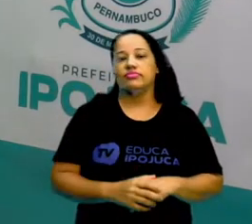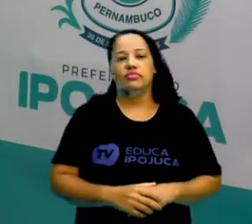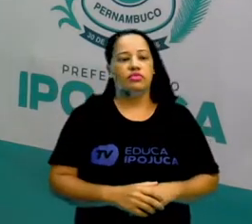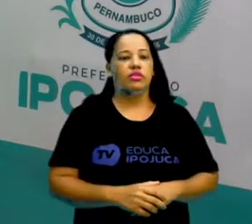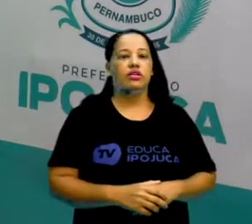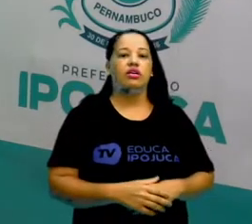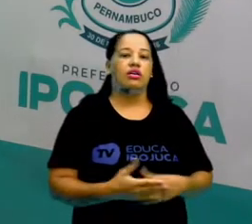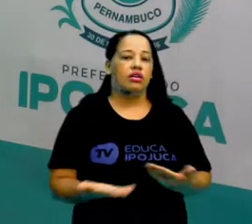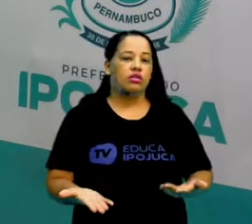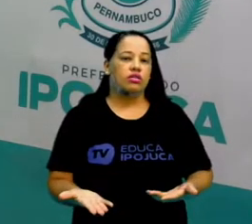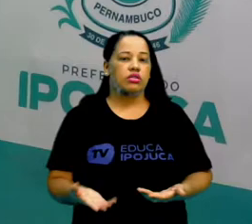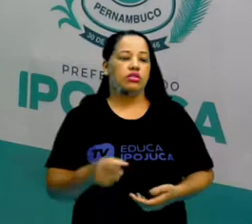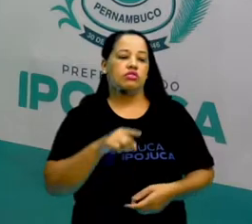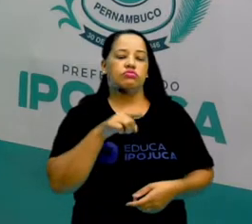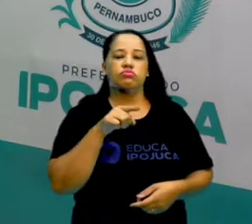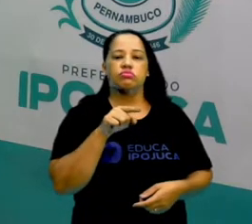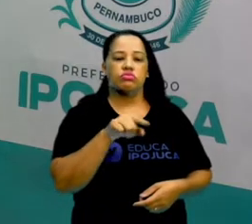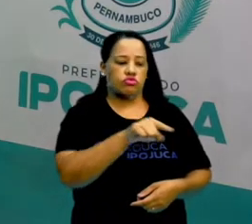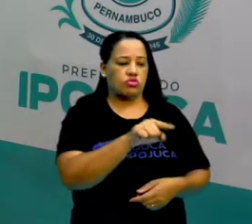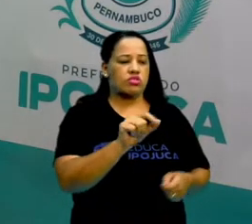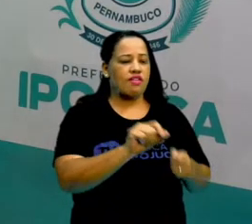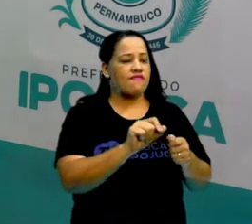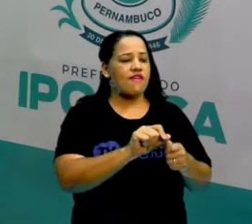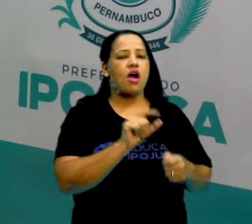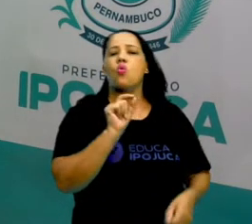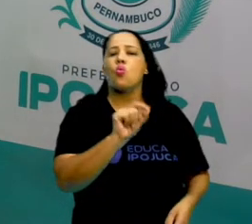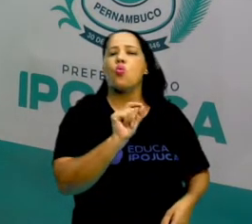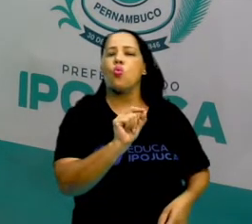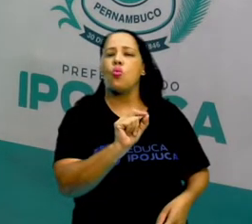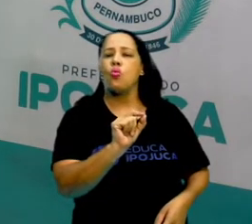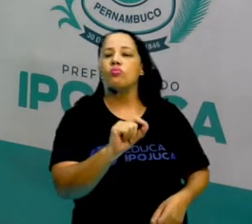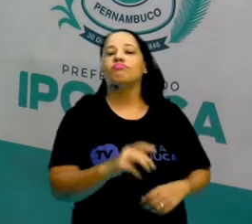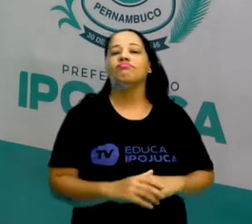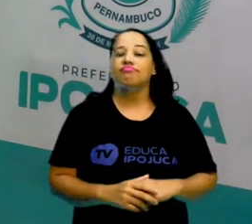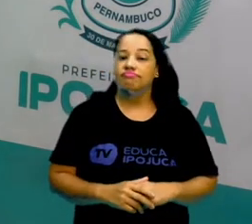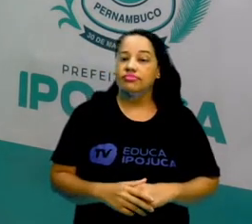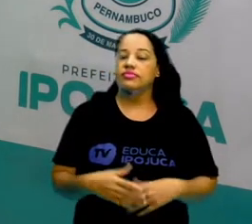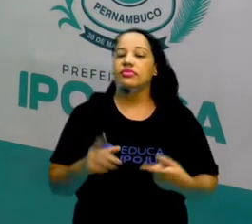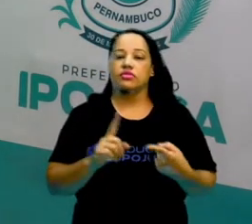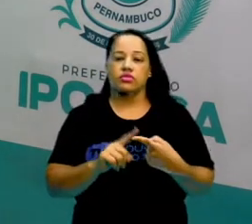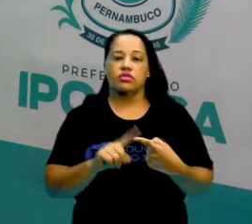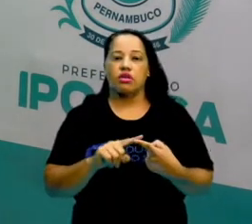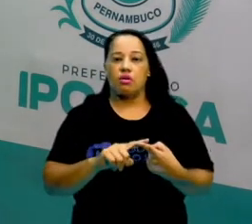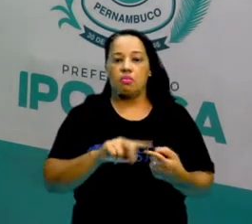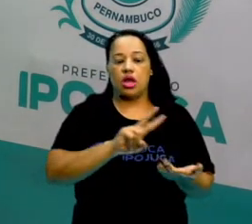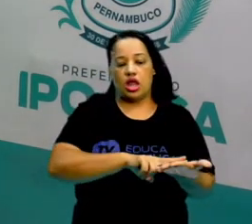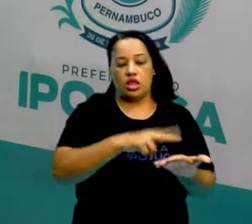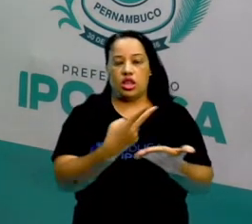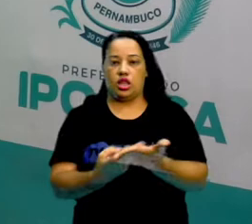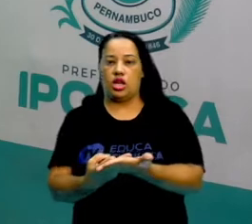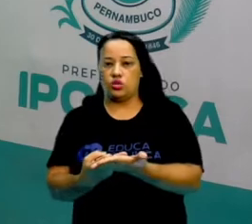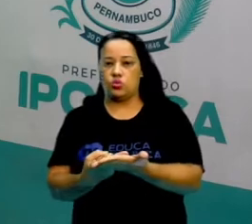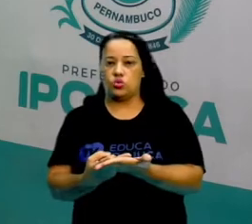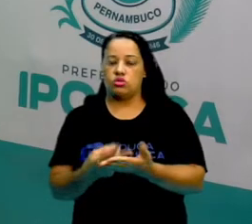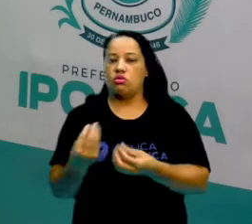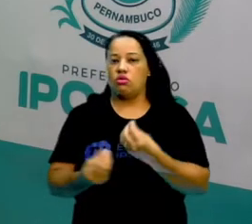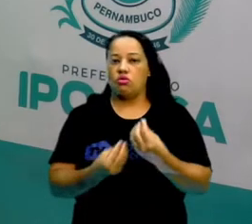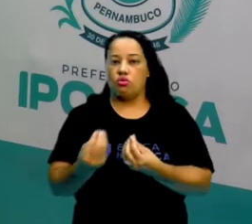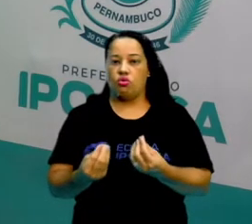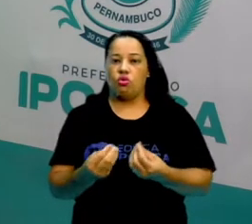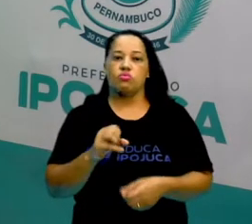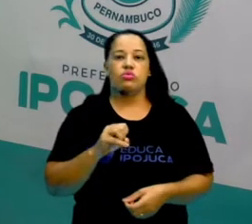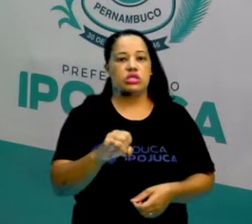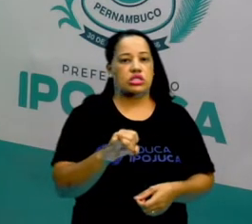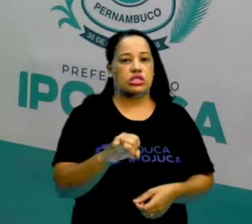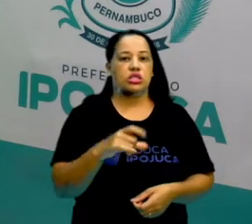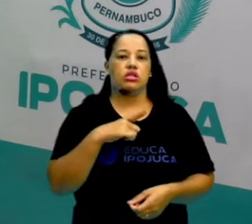do? O que você faz? Ok? Também podemos traduzir o what do you, o how. Se aqui tivesse o